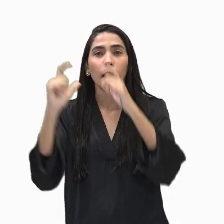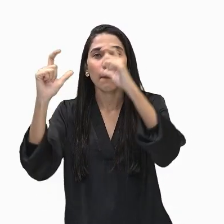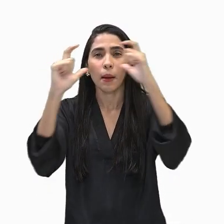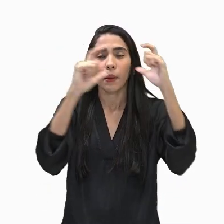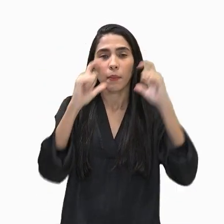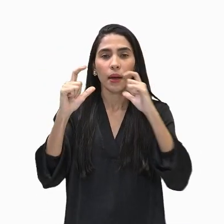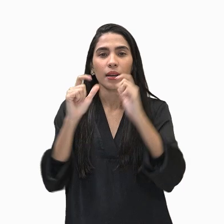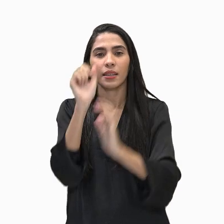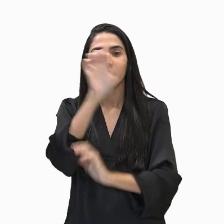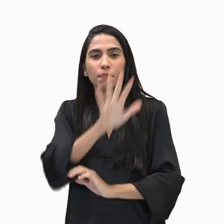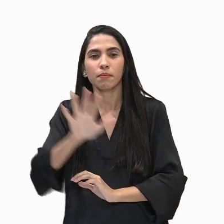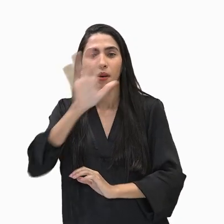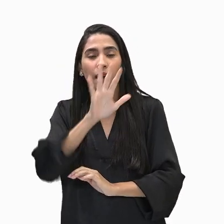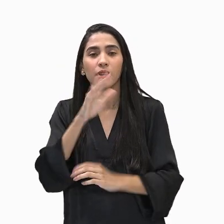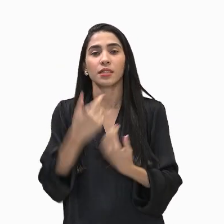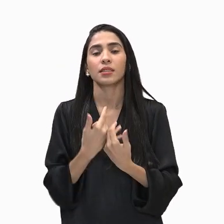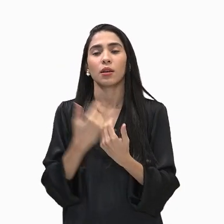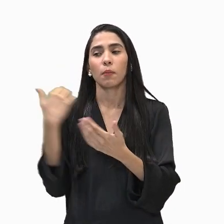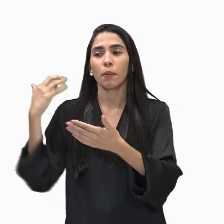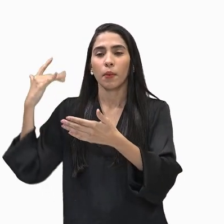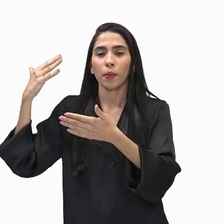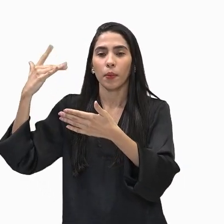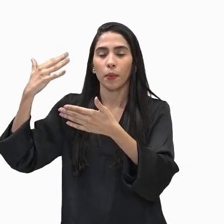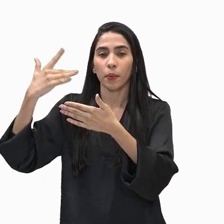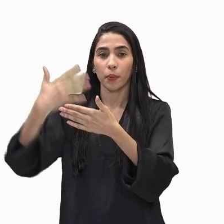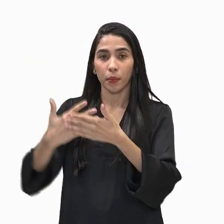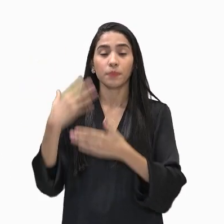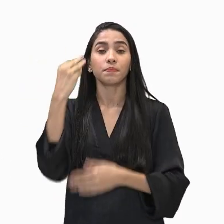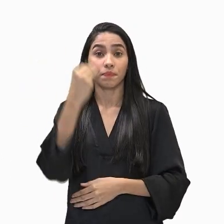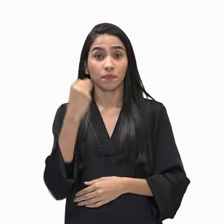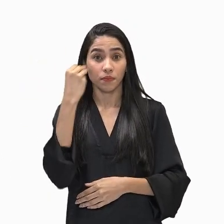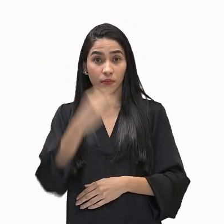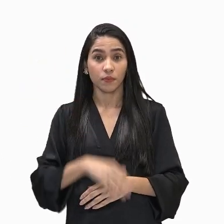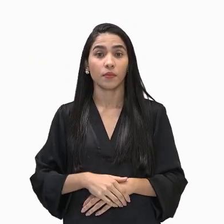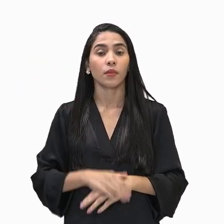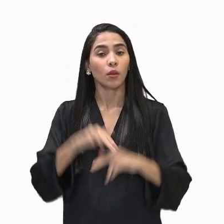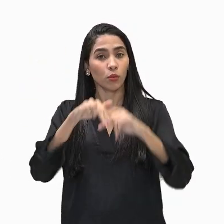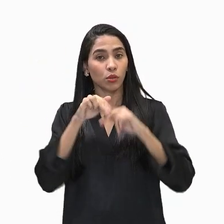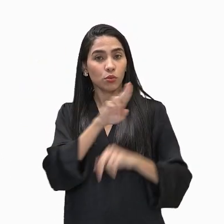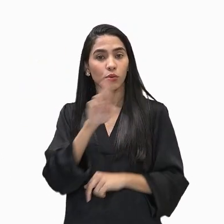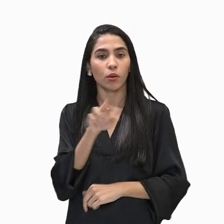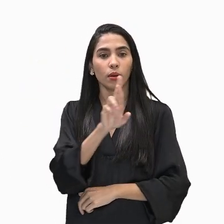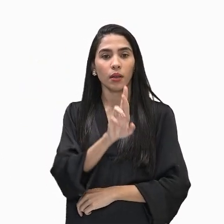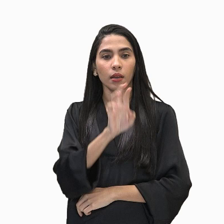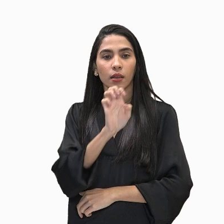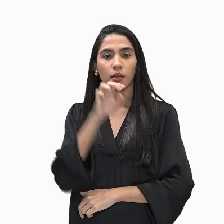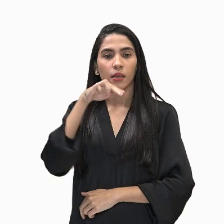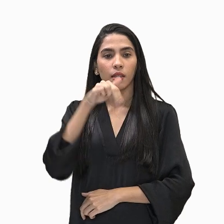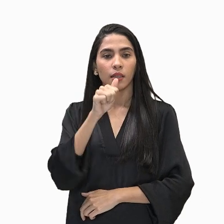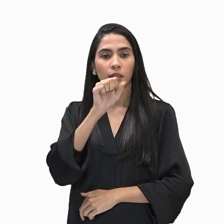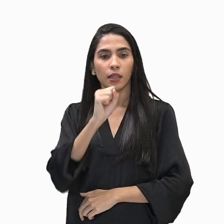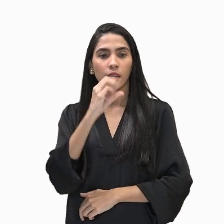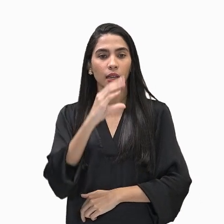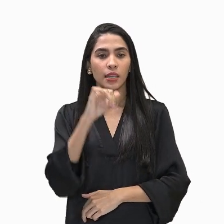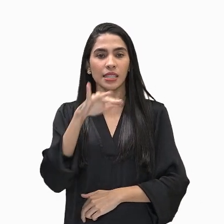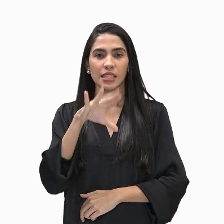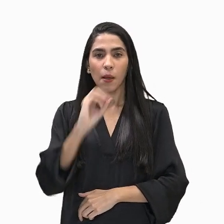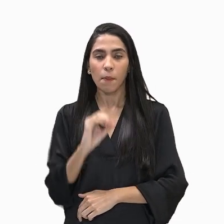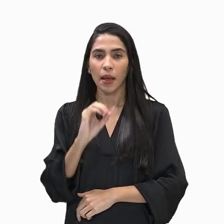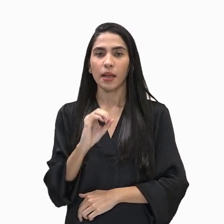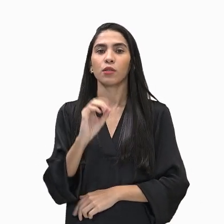lá buscar na Grécia Antiga tudo isso daí. Então, por isso que o nome é Renascimento. Renasce toda aquela